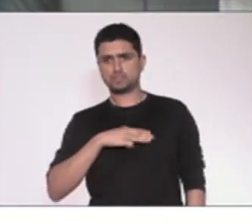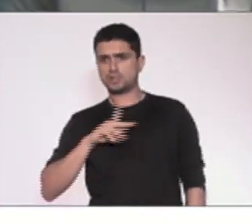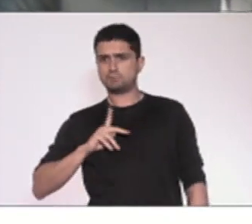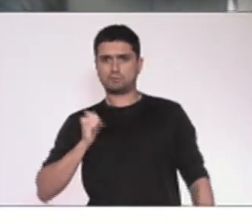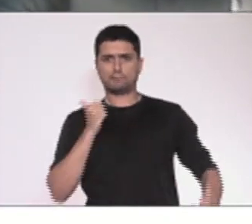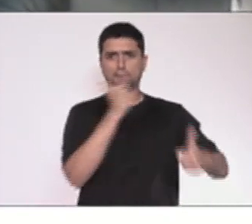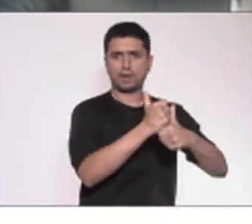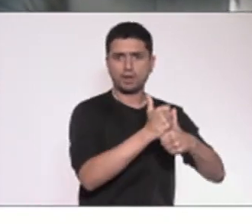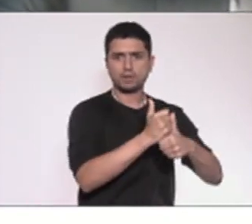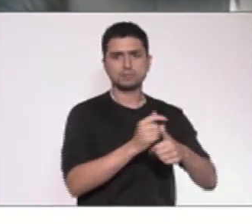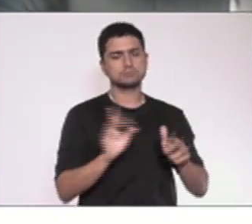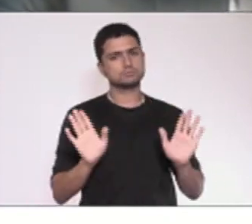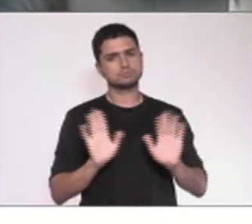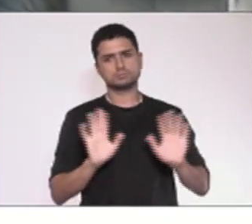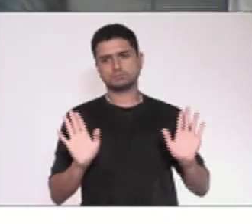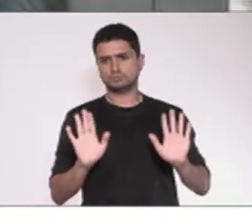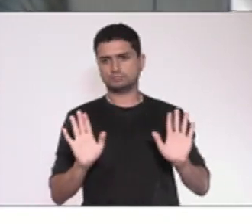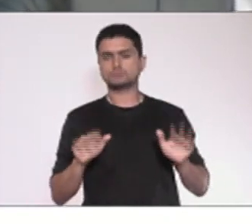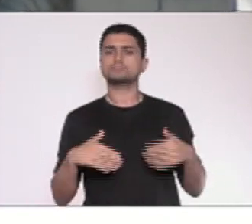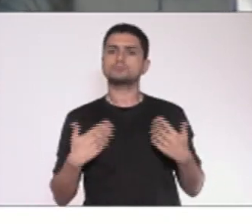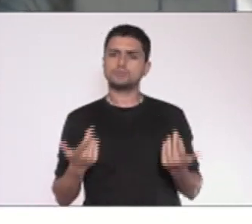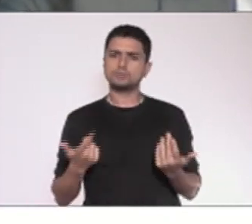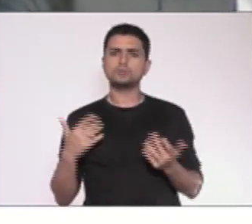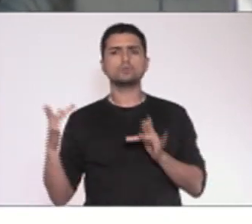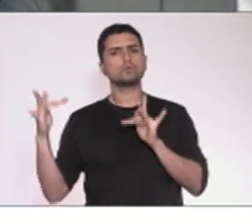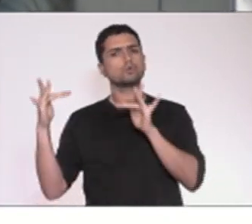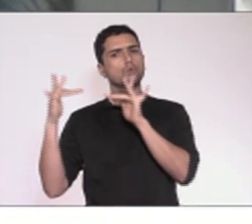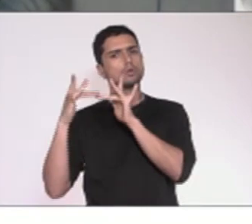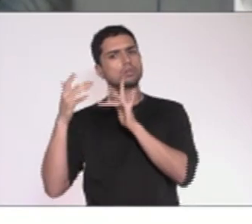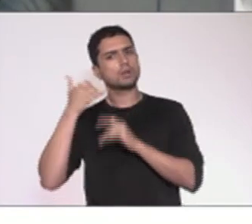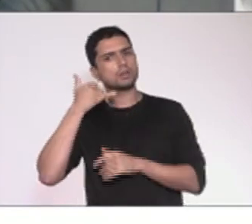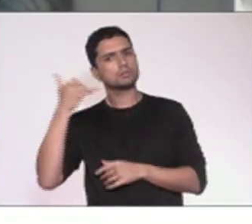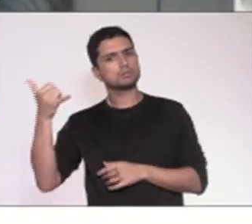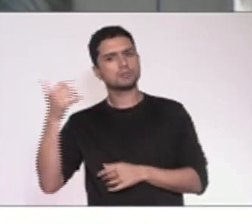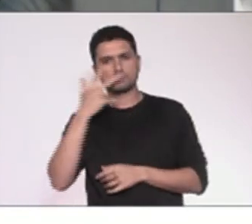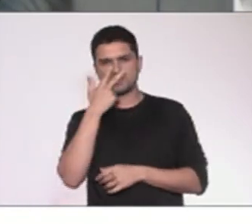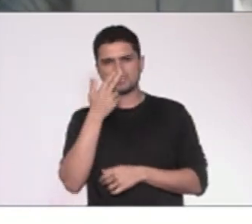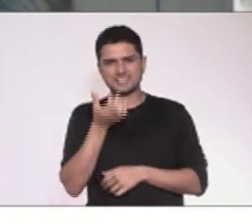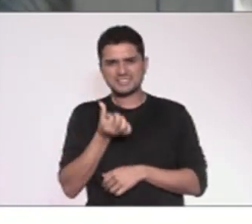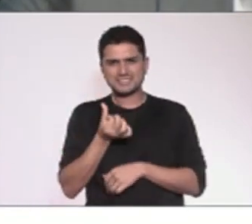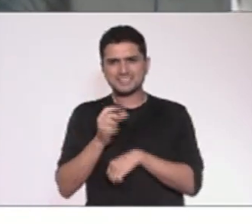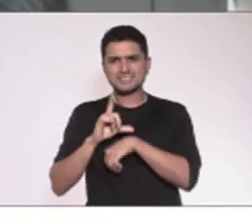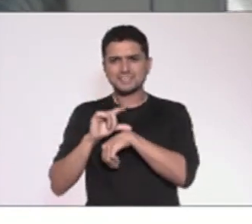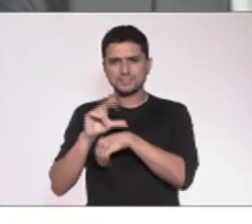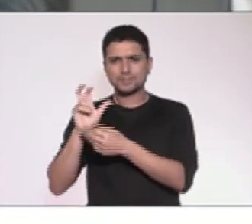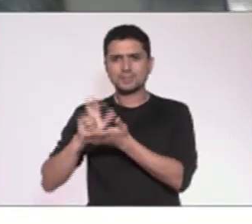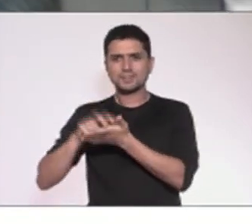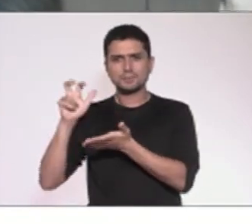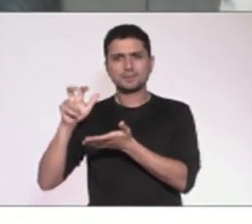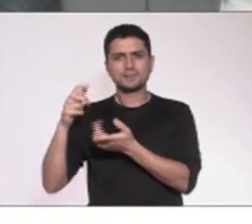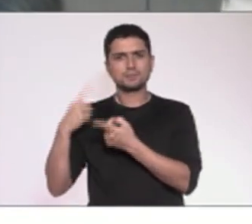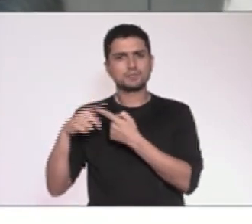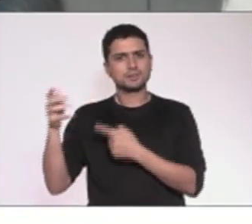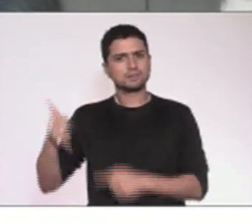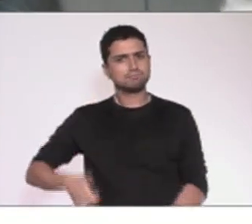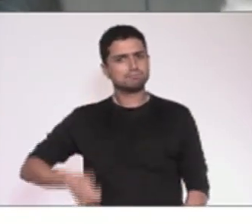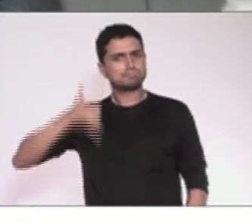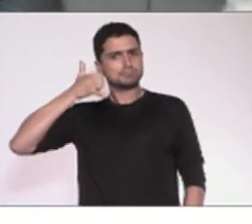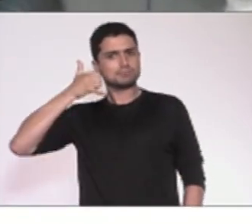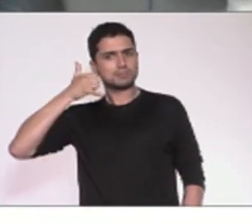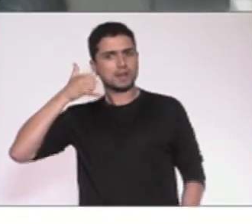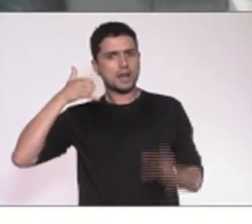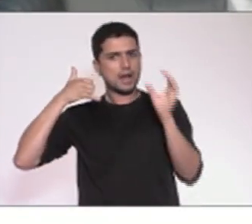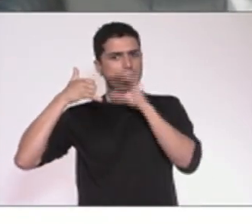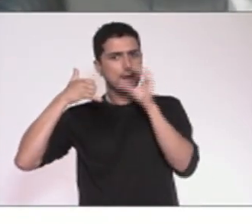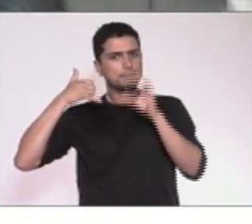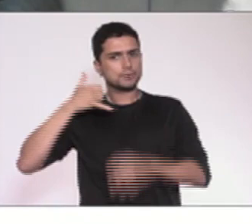de imediato, fiz contato com ele, acho que era 6 horas da manhã, porque ele imediatamente respondeu ao